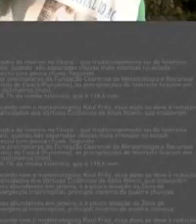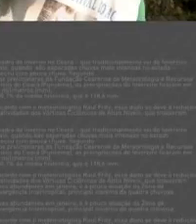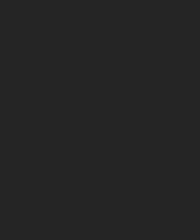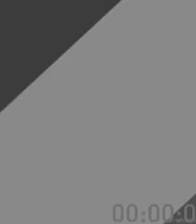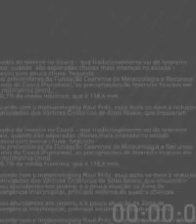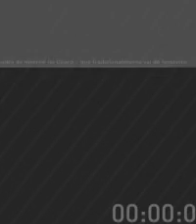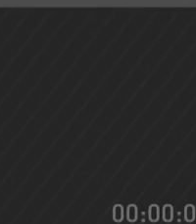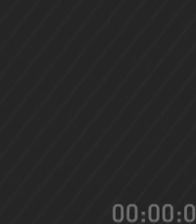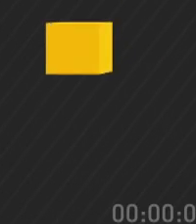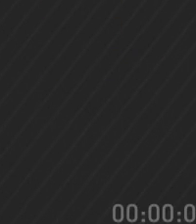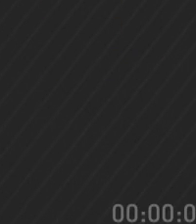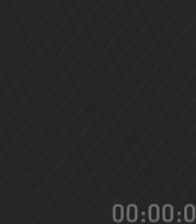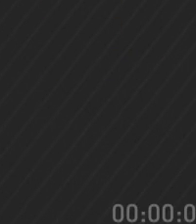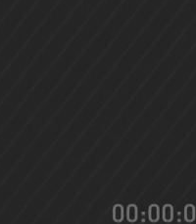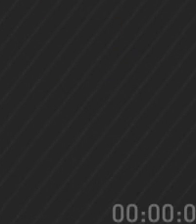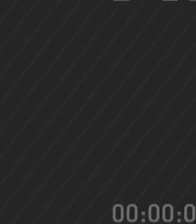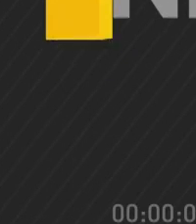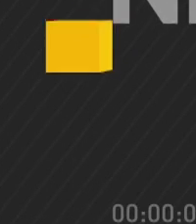ae